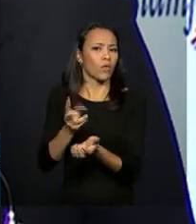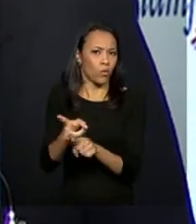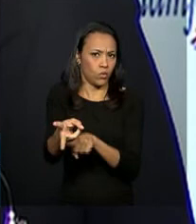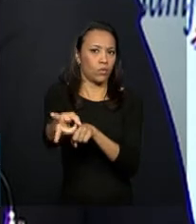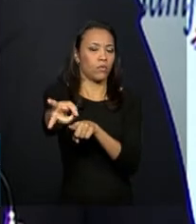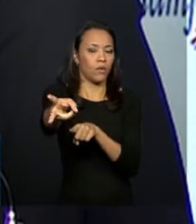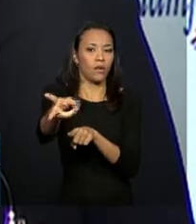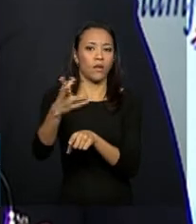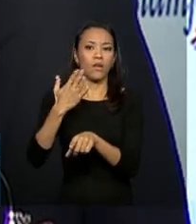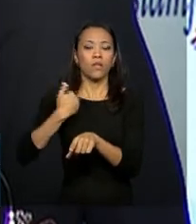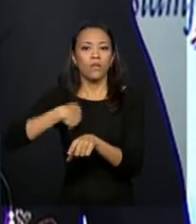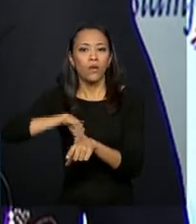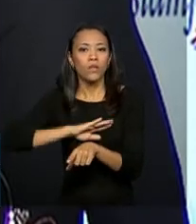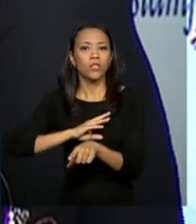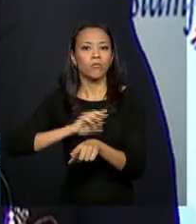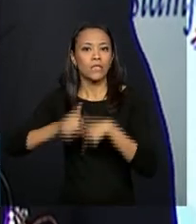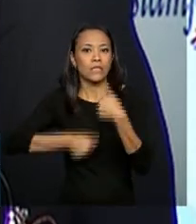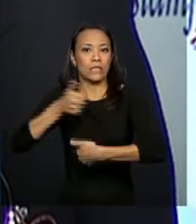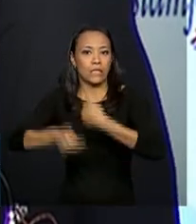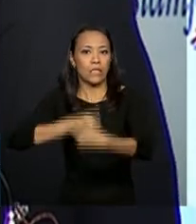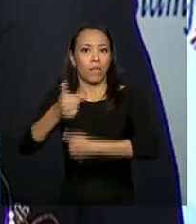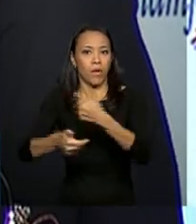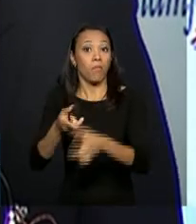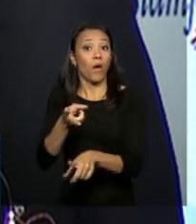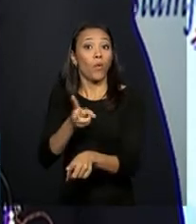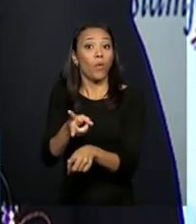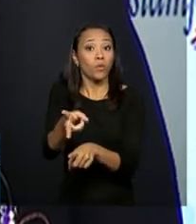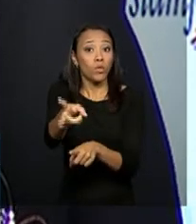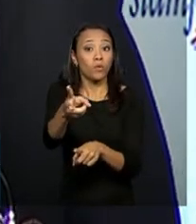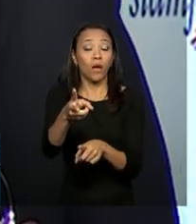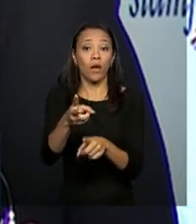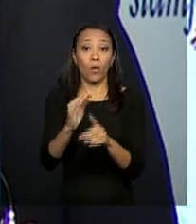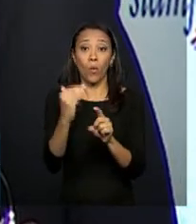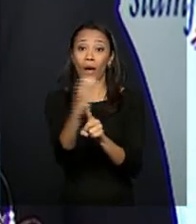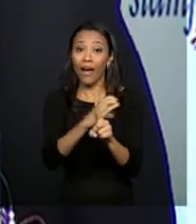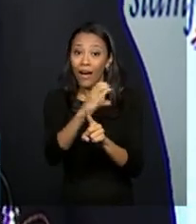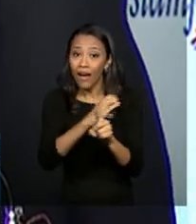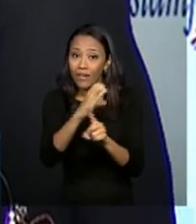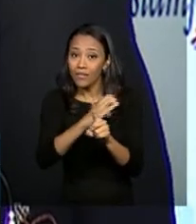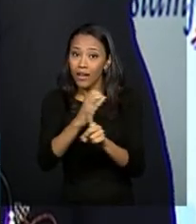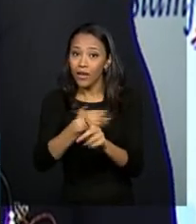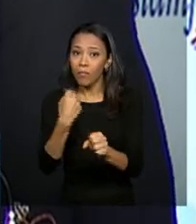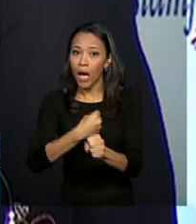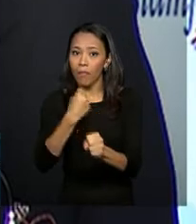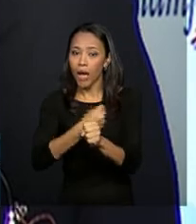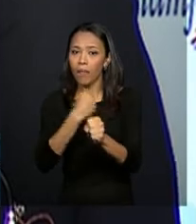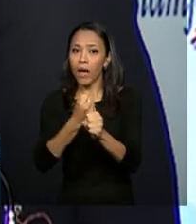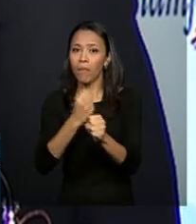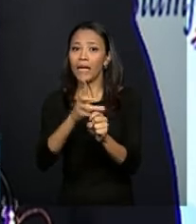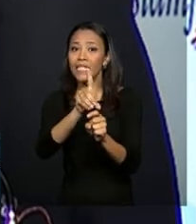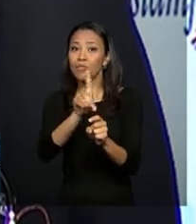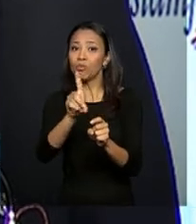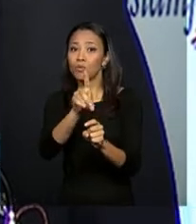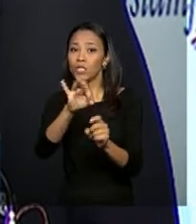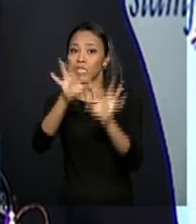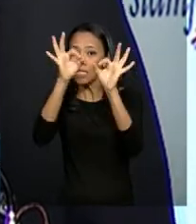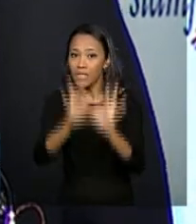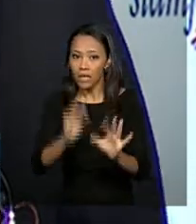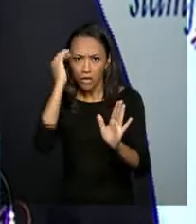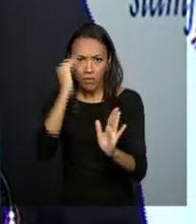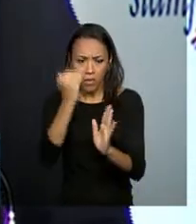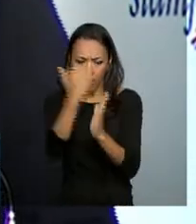forte para segurar cronogramas em dia. E vamos